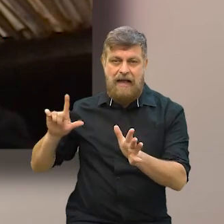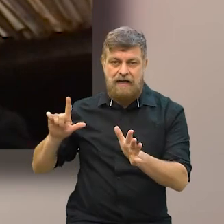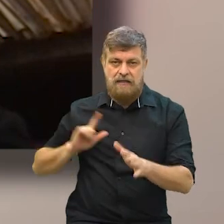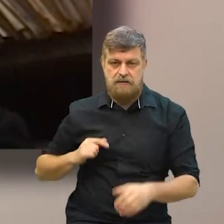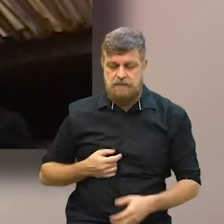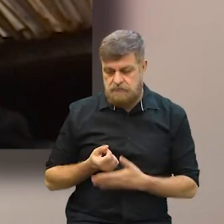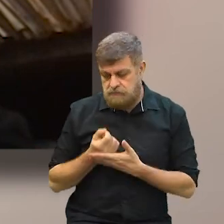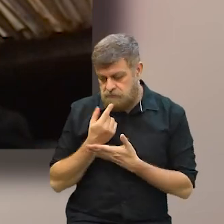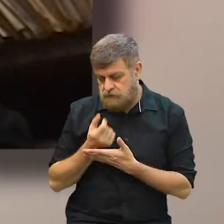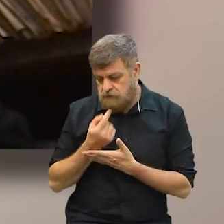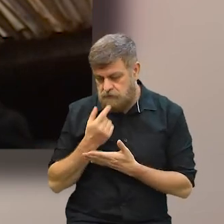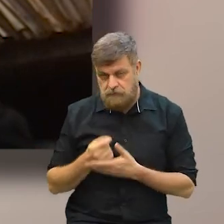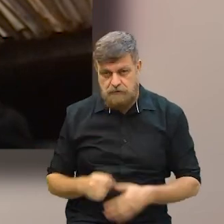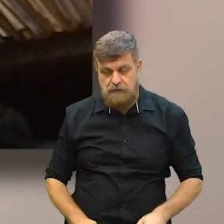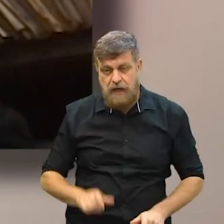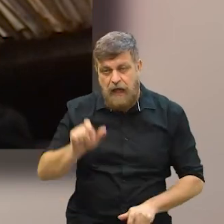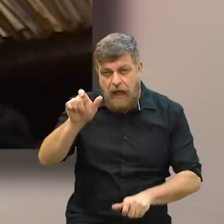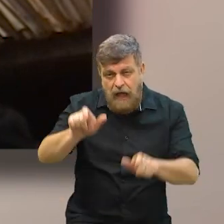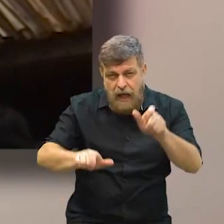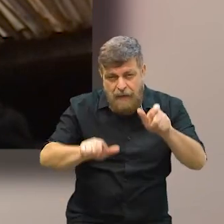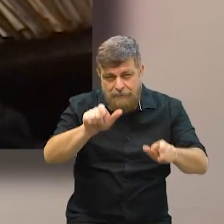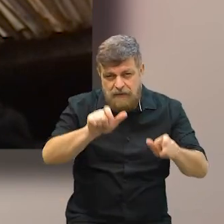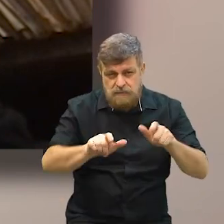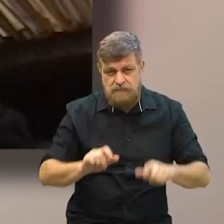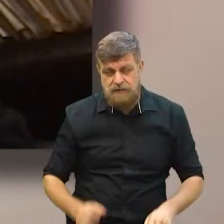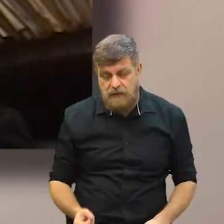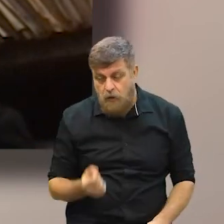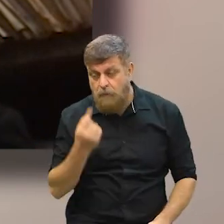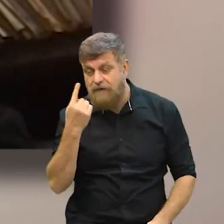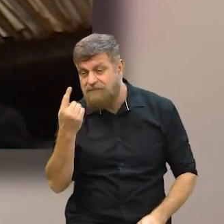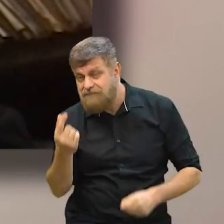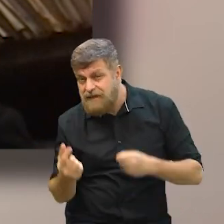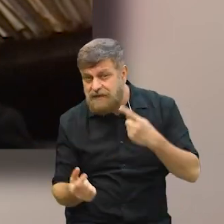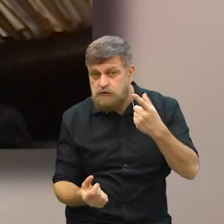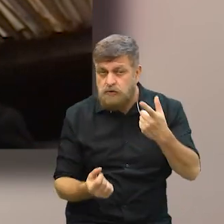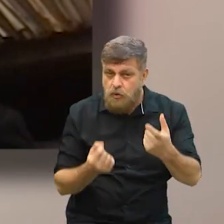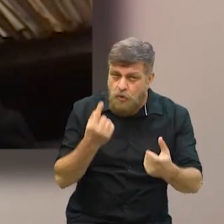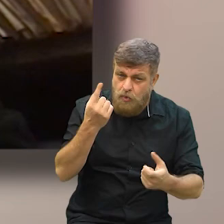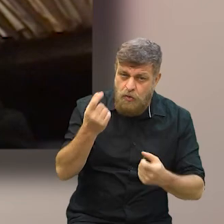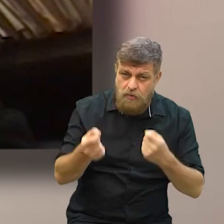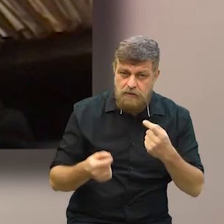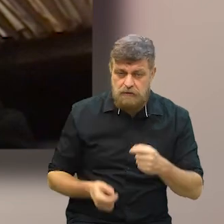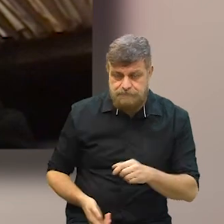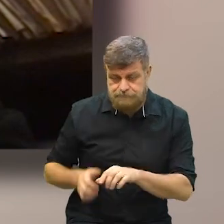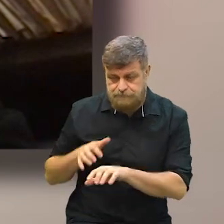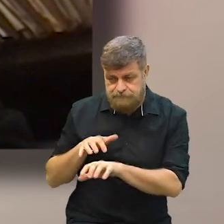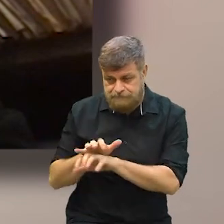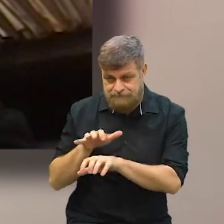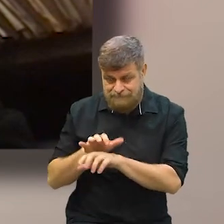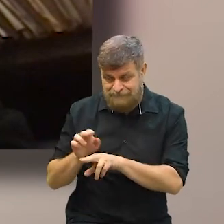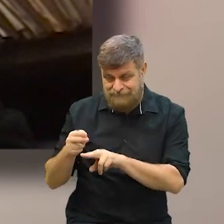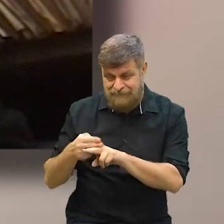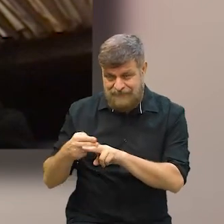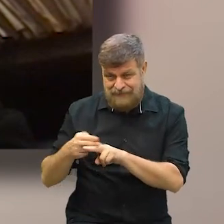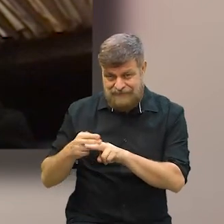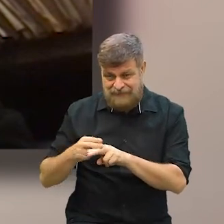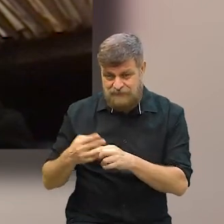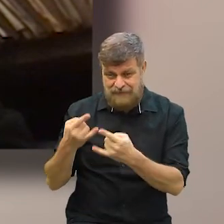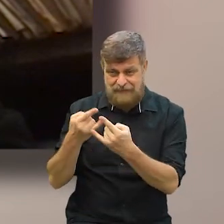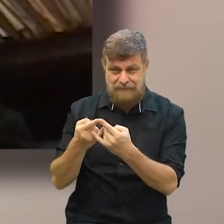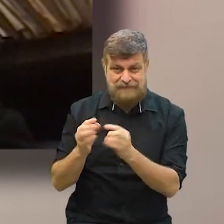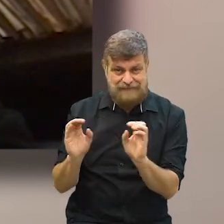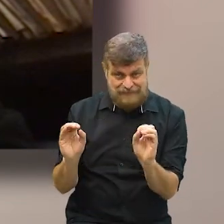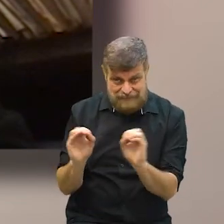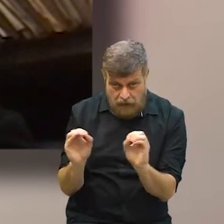PrEP esteja indicado. E naquelas pessoas que eventualmente tiveram uma exposição